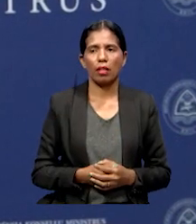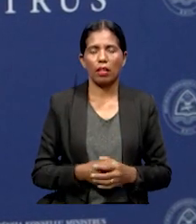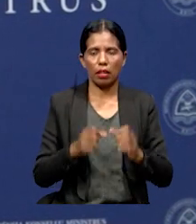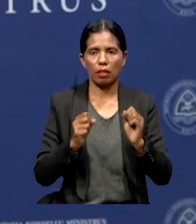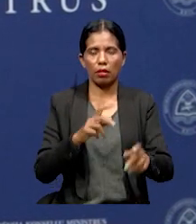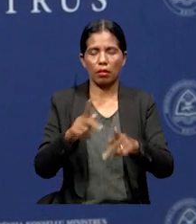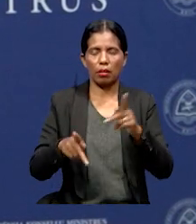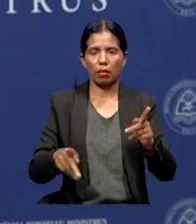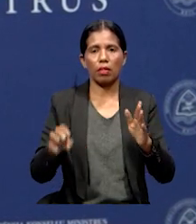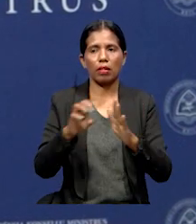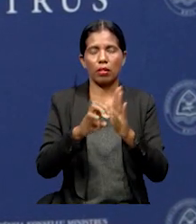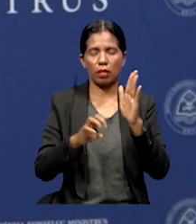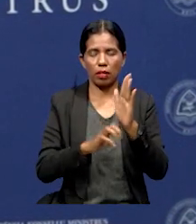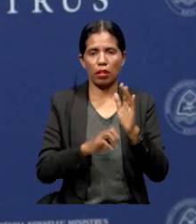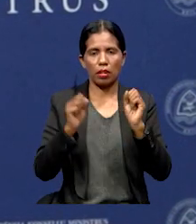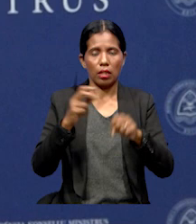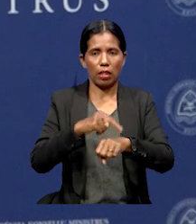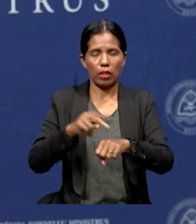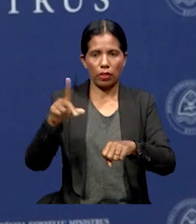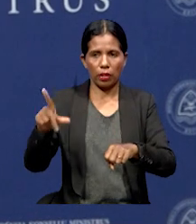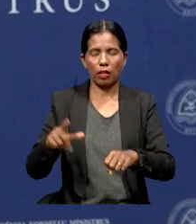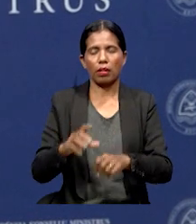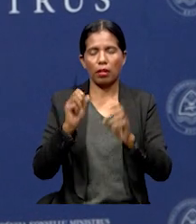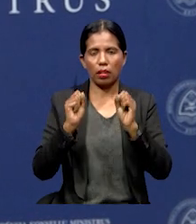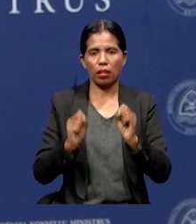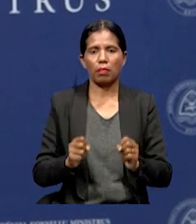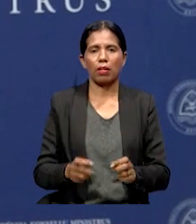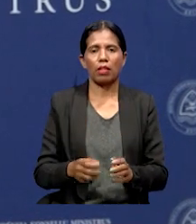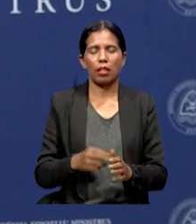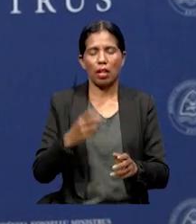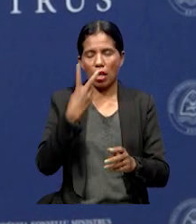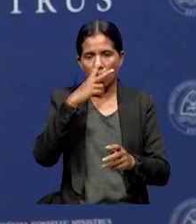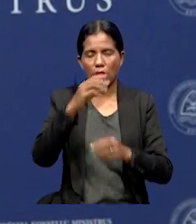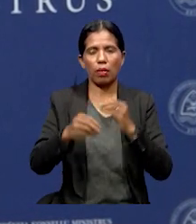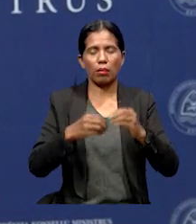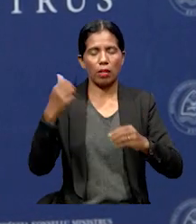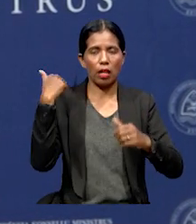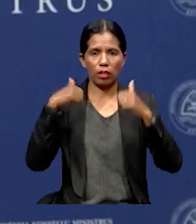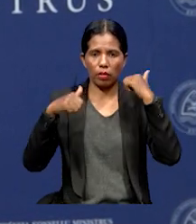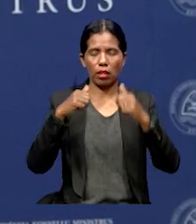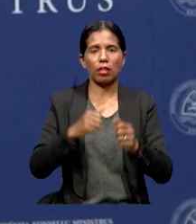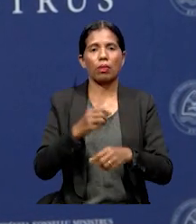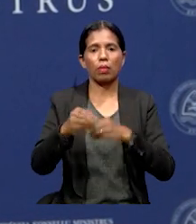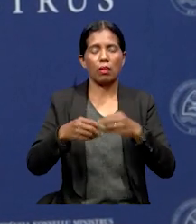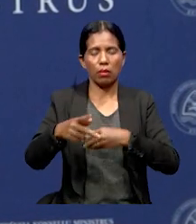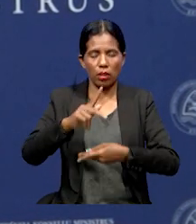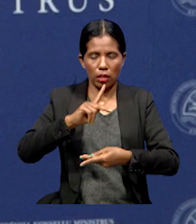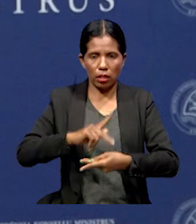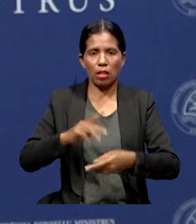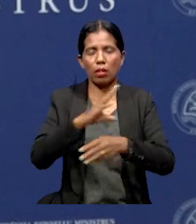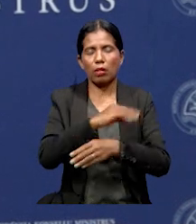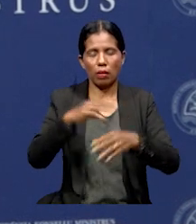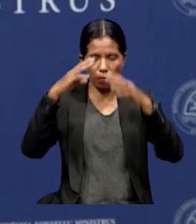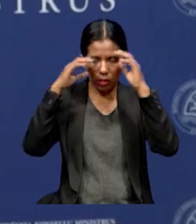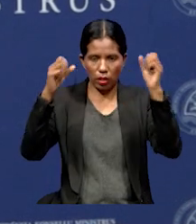entidade executiva e a âmbito nacional, nebe regula atividade sira Proteção Civil Nian, na linha Presidente